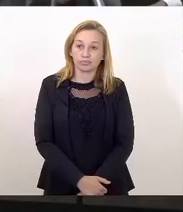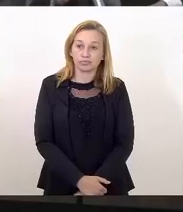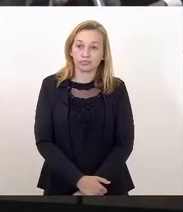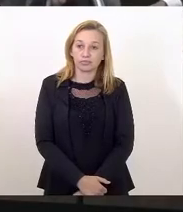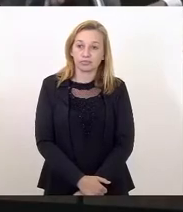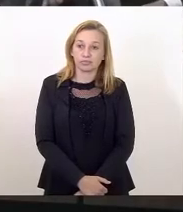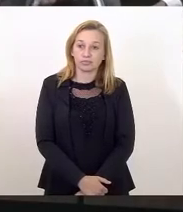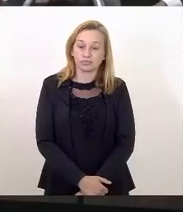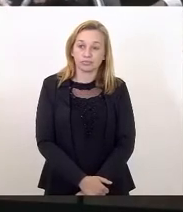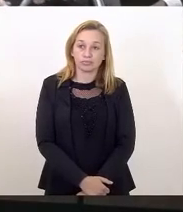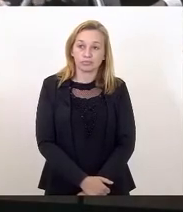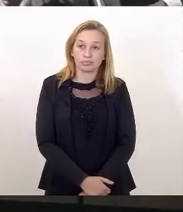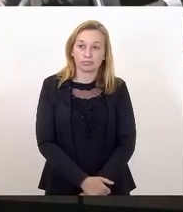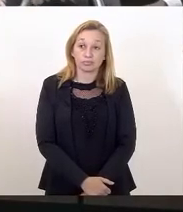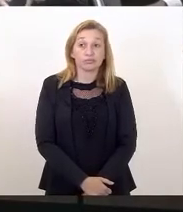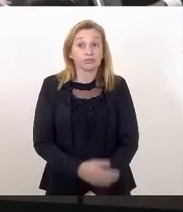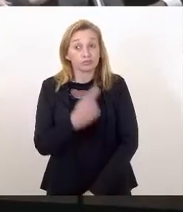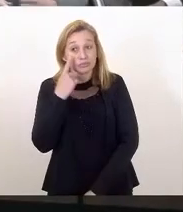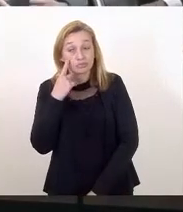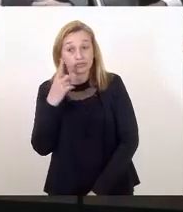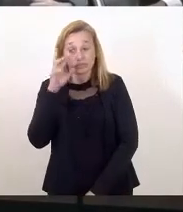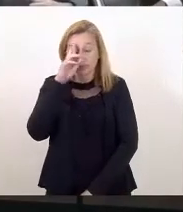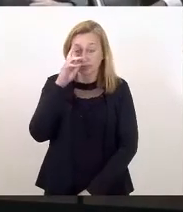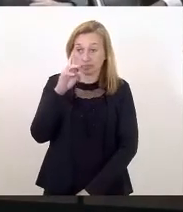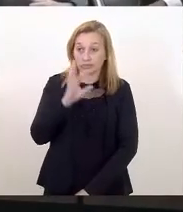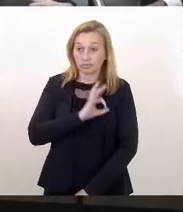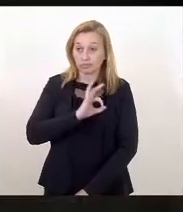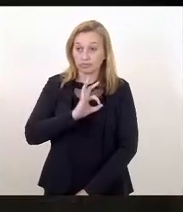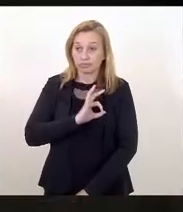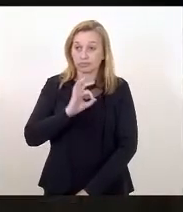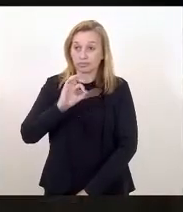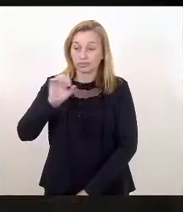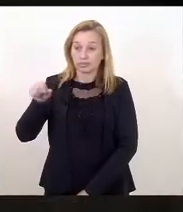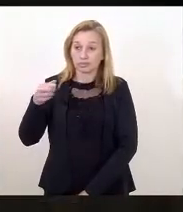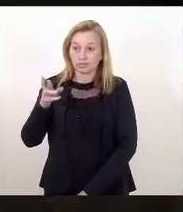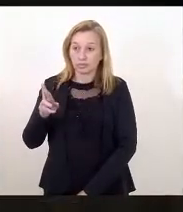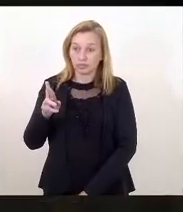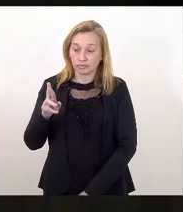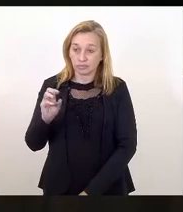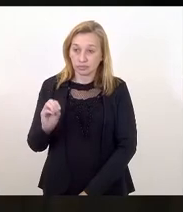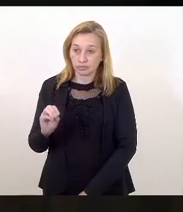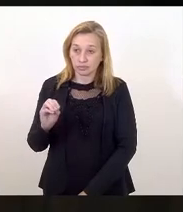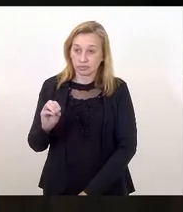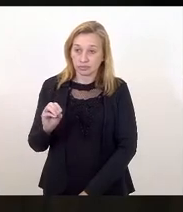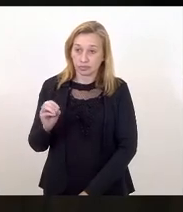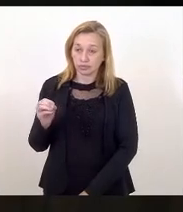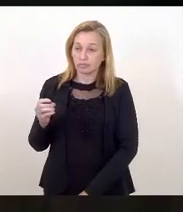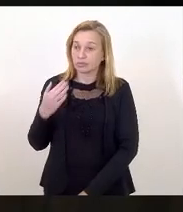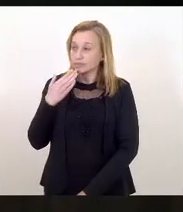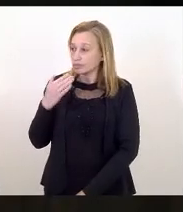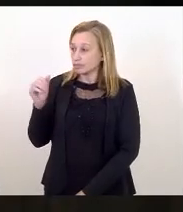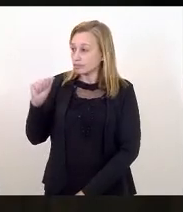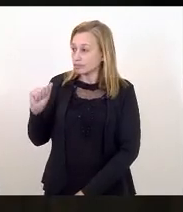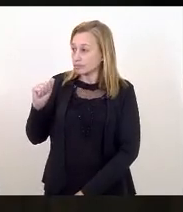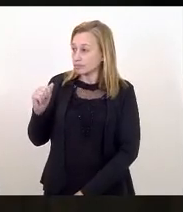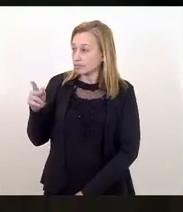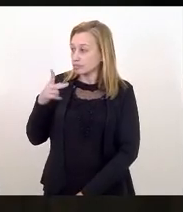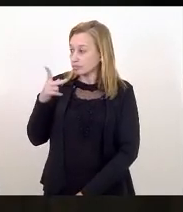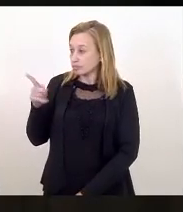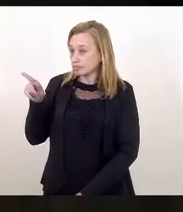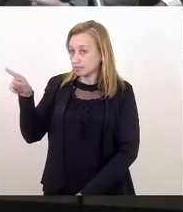Eu vi que o Coronel Jairo está tentando também, vou pedir assessoria para entrar em contato. Deputado Coronel Jairo.